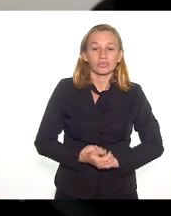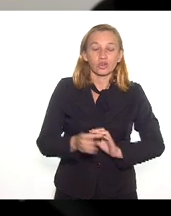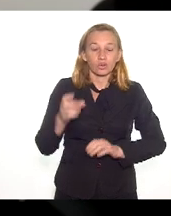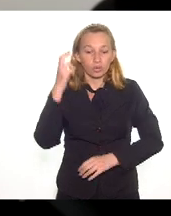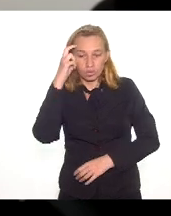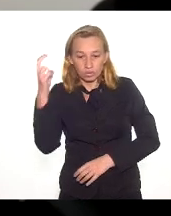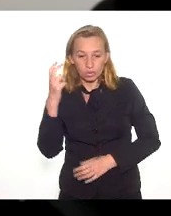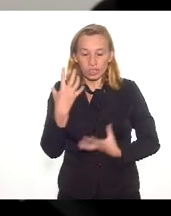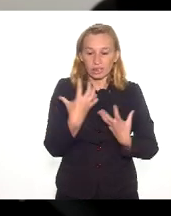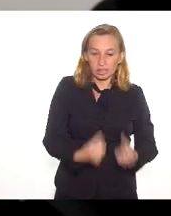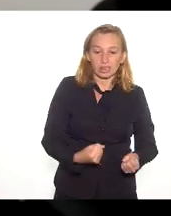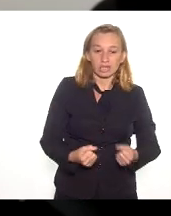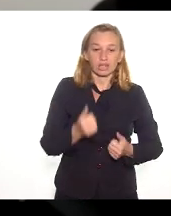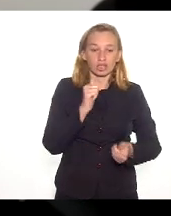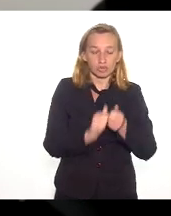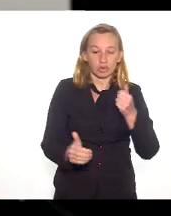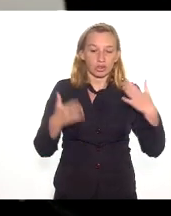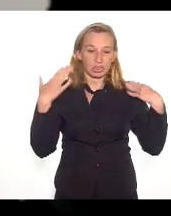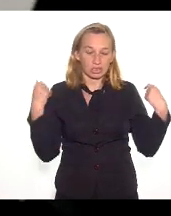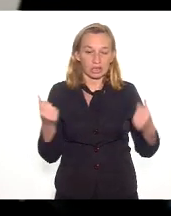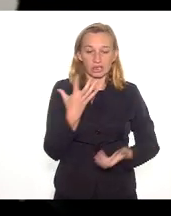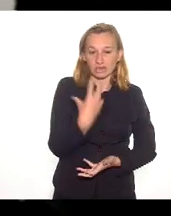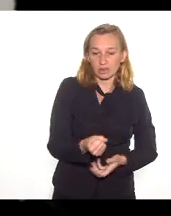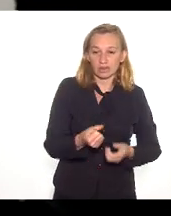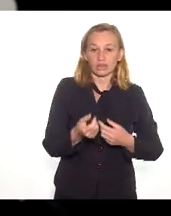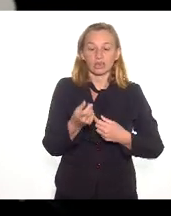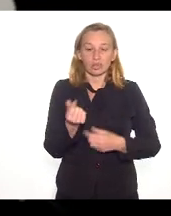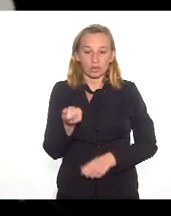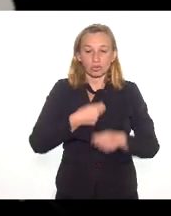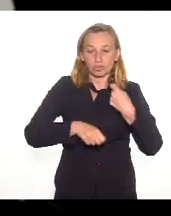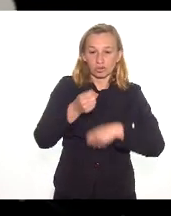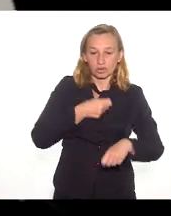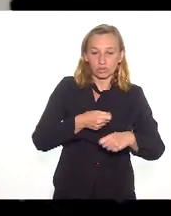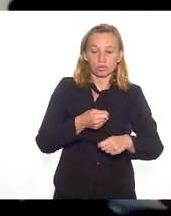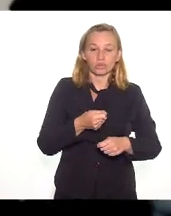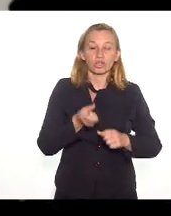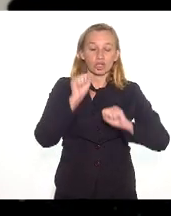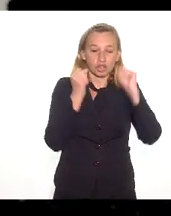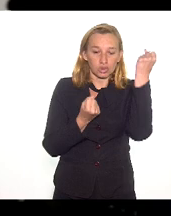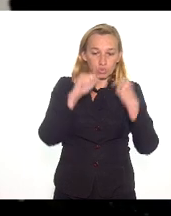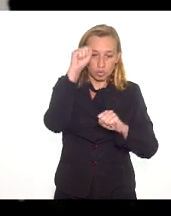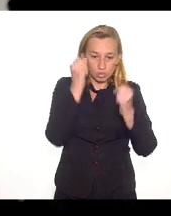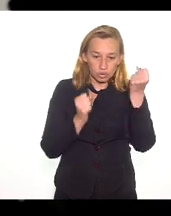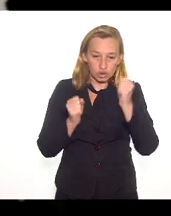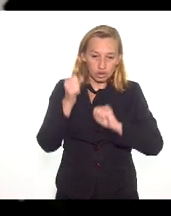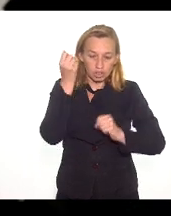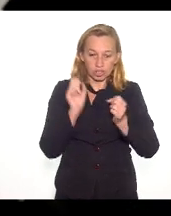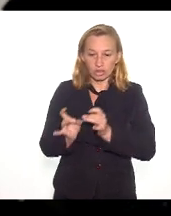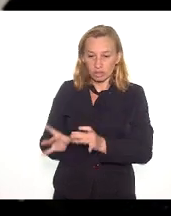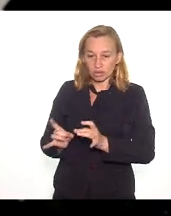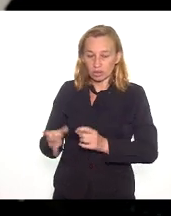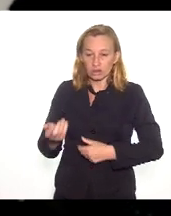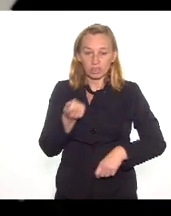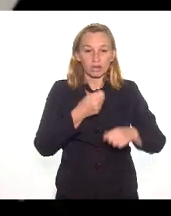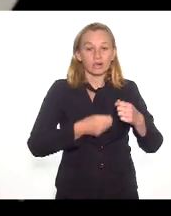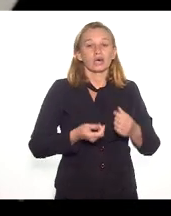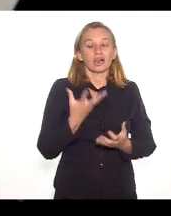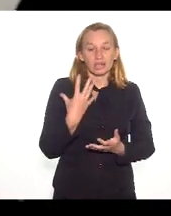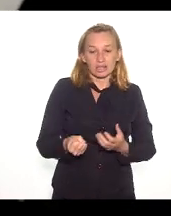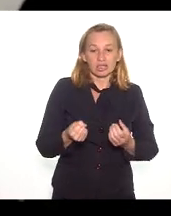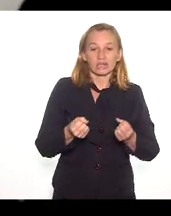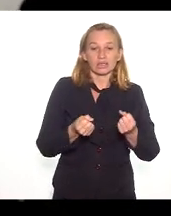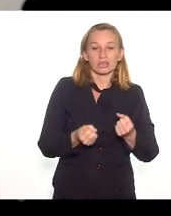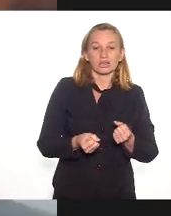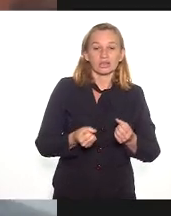favorável, de esporte e lazer favorável, de economia e comércio favorável, de tributação, controle da arrecadação estadual, fiscalização dos tributos estaduais, favorável